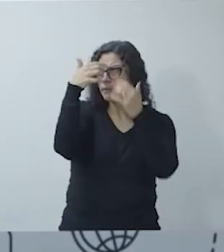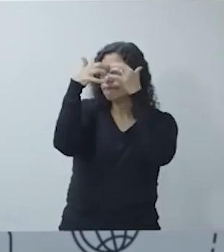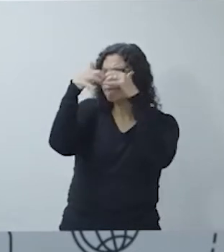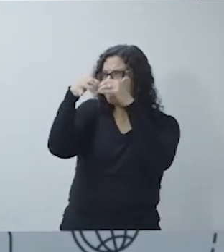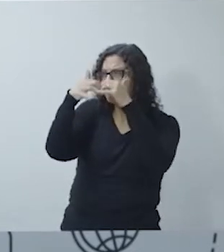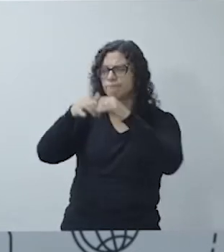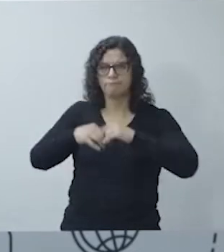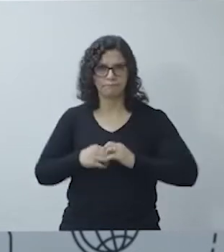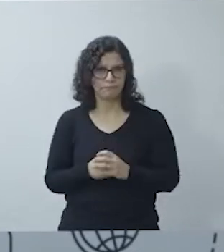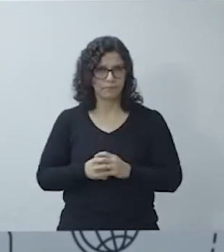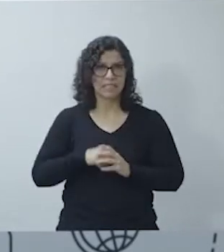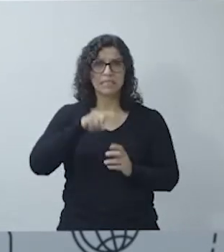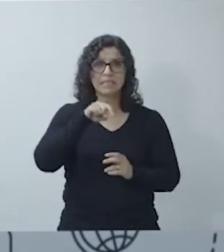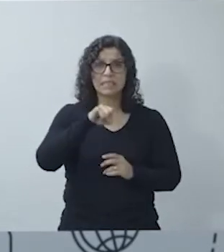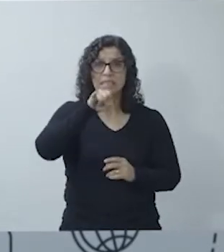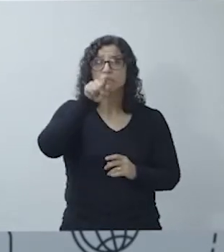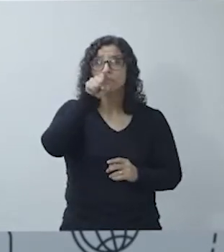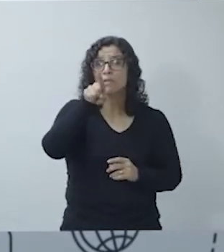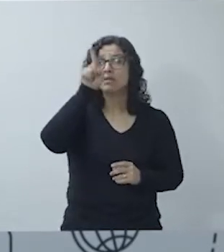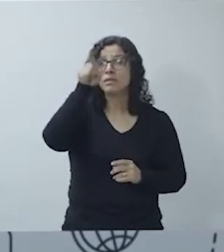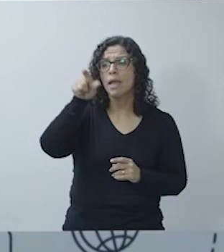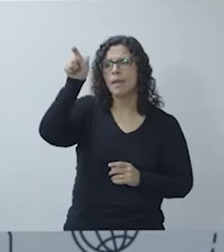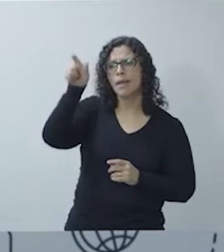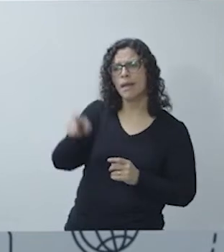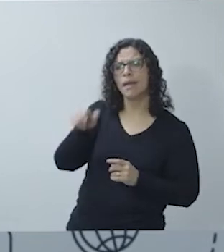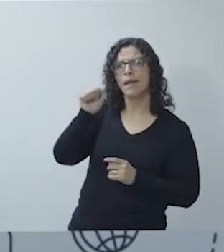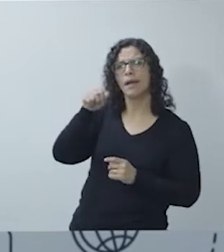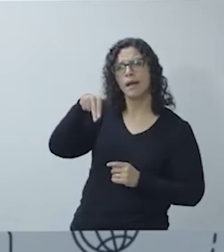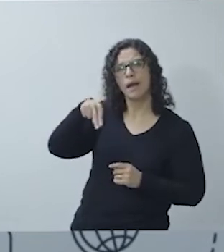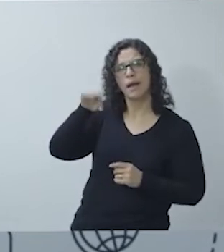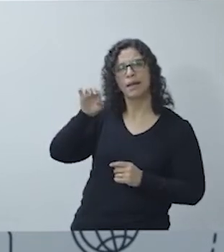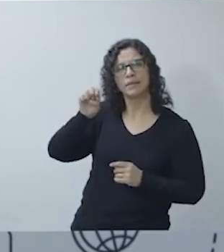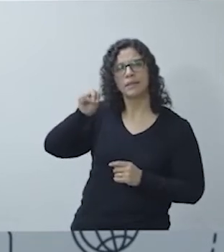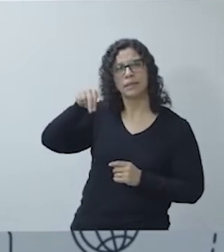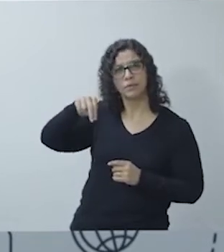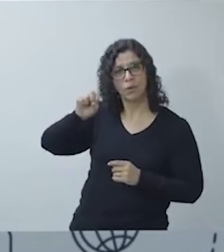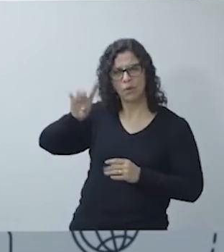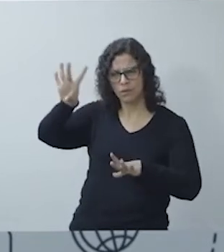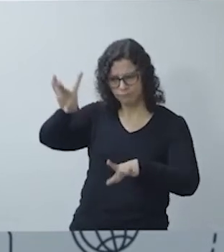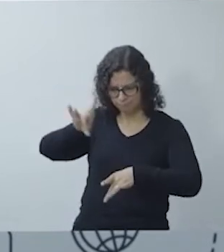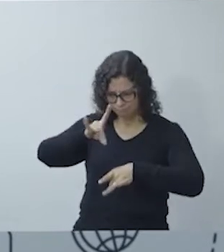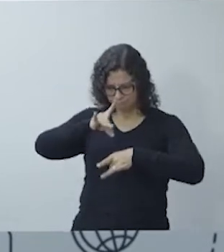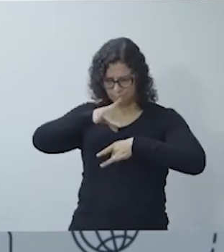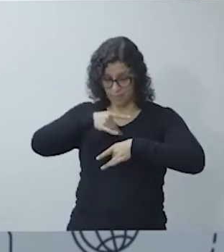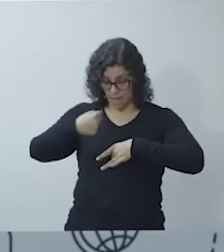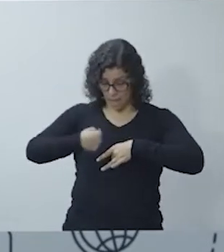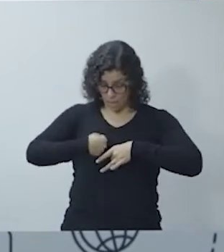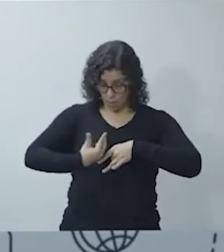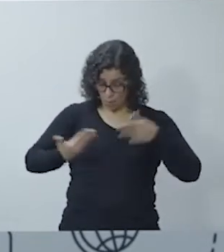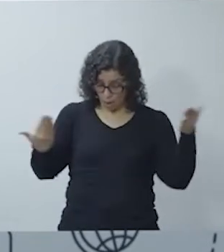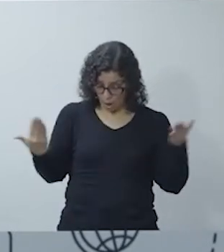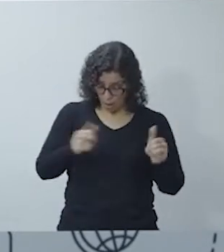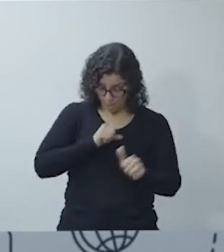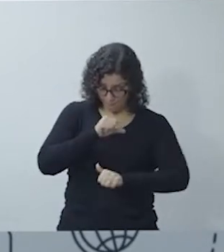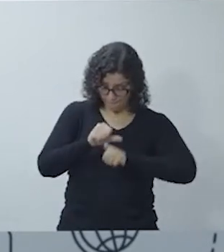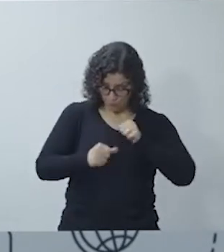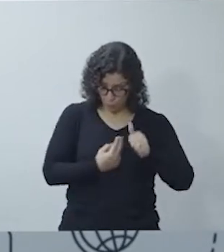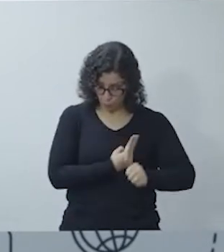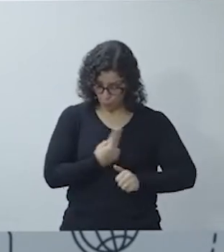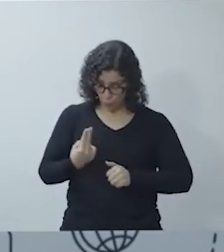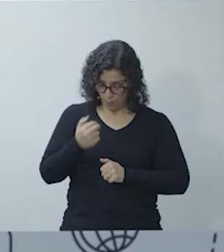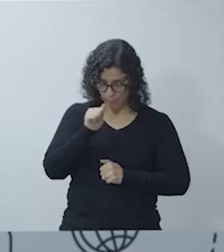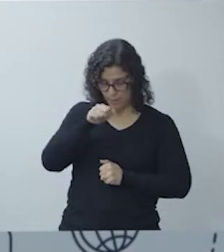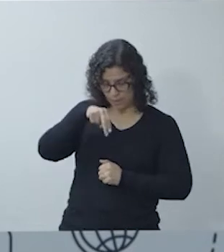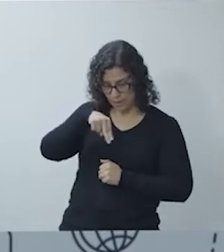pensar. Se você fosse o Antenor, nós vamos entrar nessa história, nós vamos viver esse